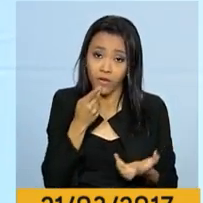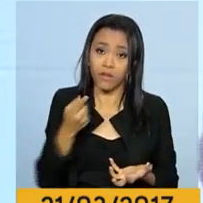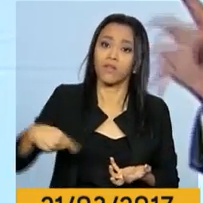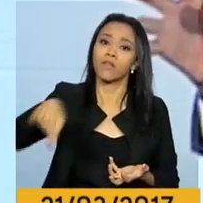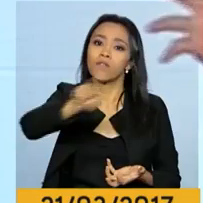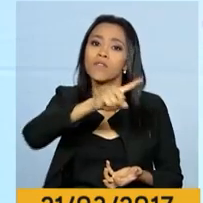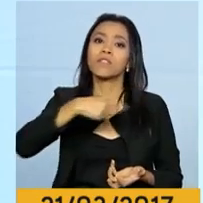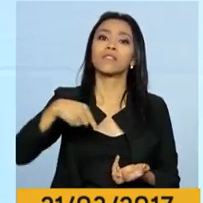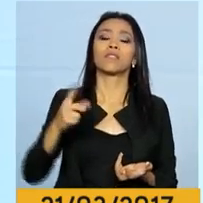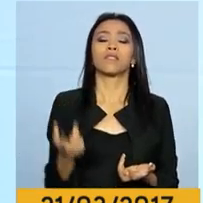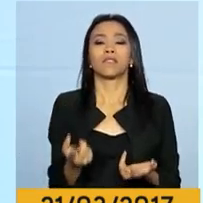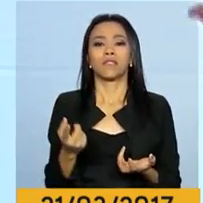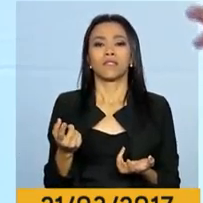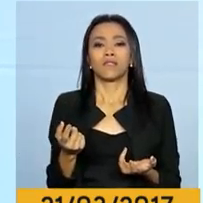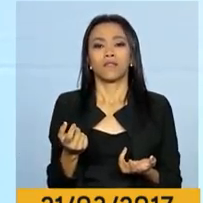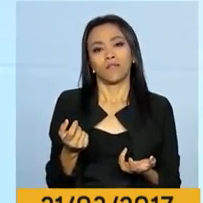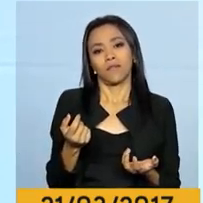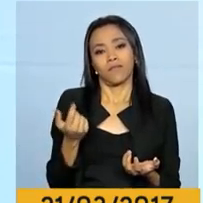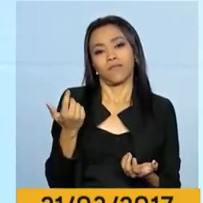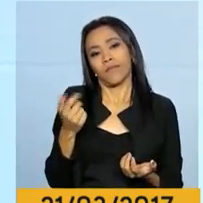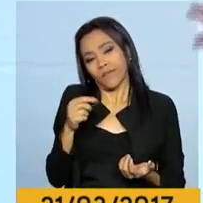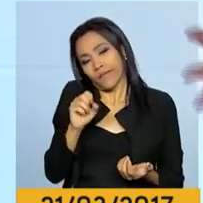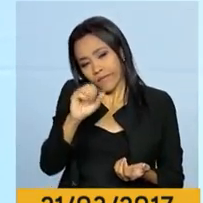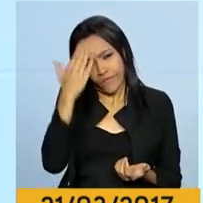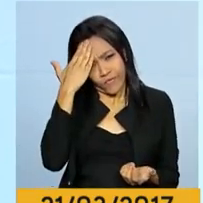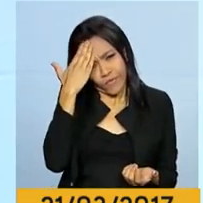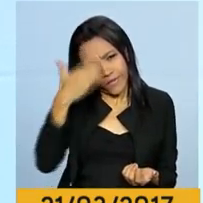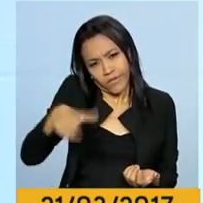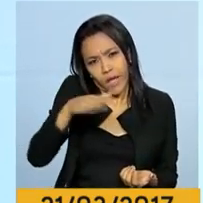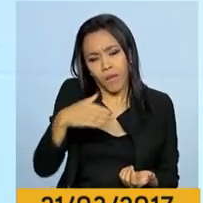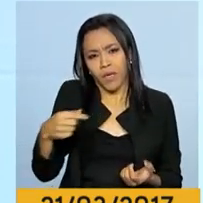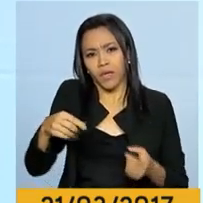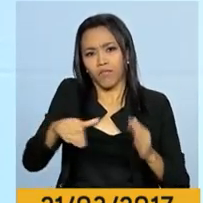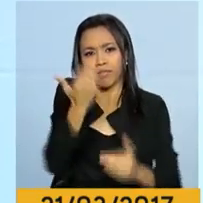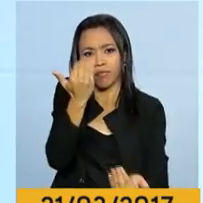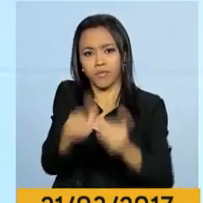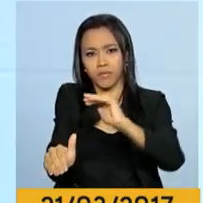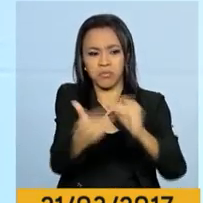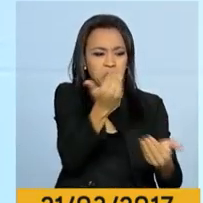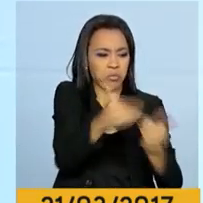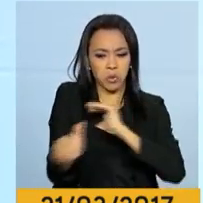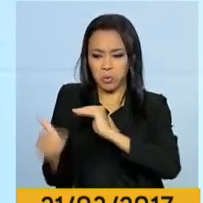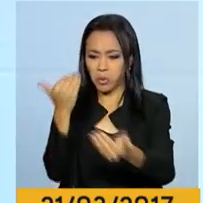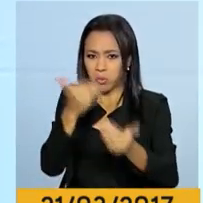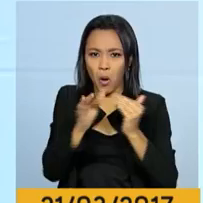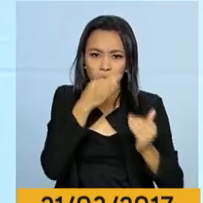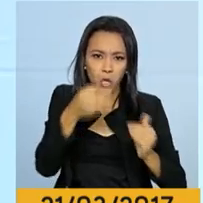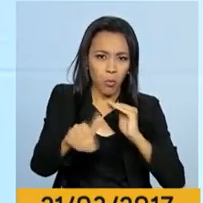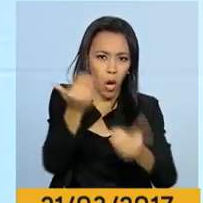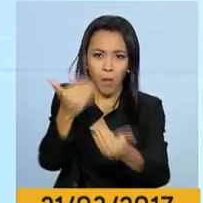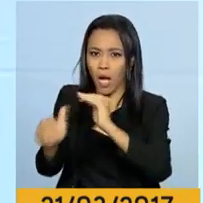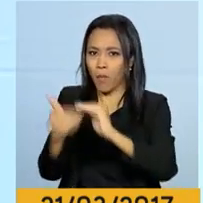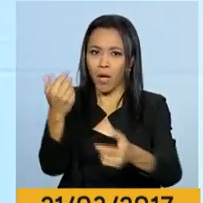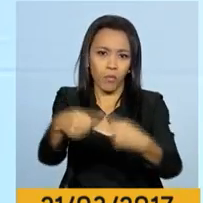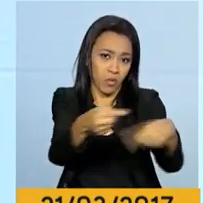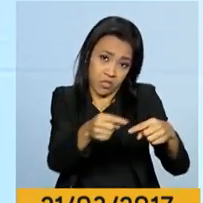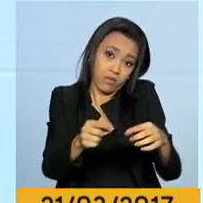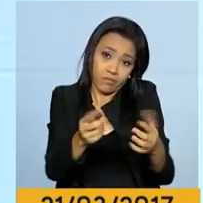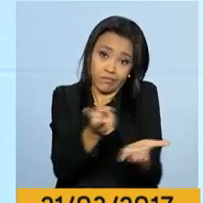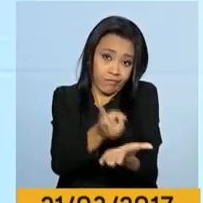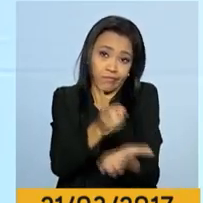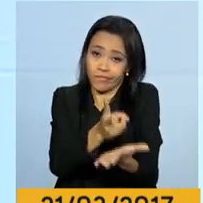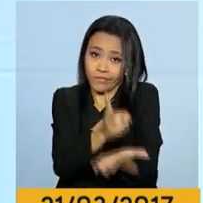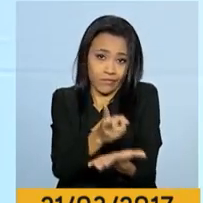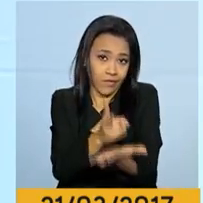sem embargo de uma ou outra dificuldade política, os senhores sabem que elas existem, não vamos ignorá-las, né? Mas a mensagem que eu quero lhes